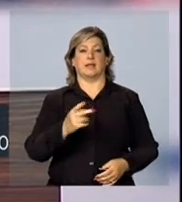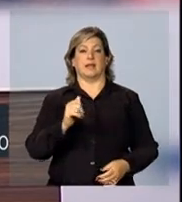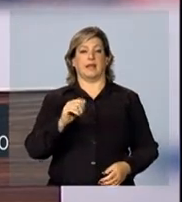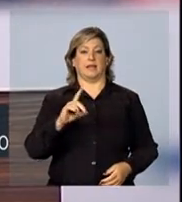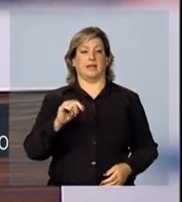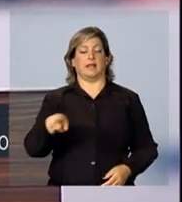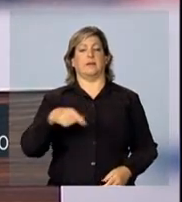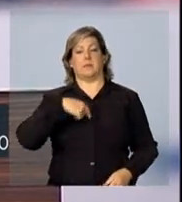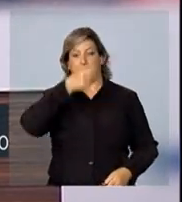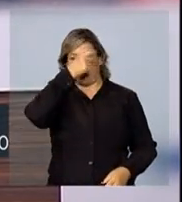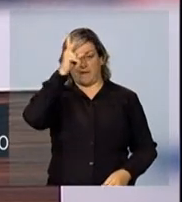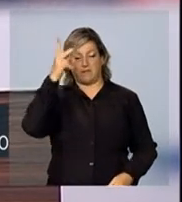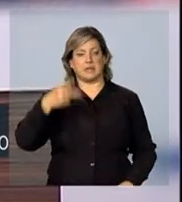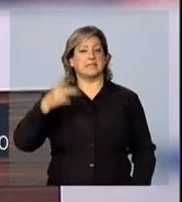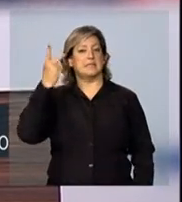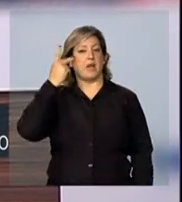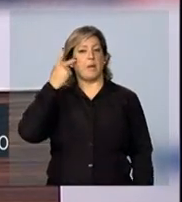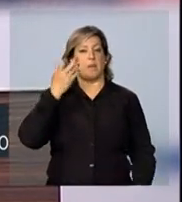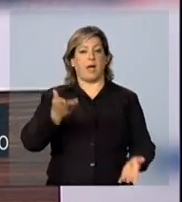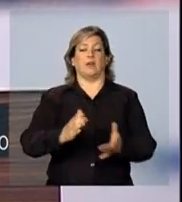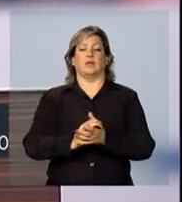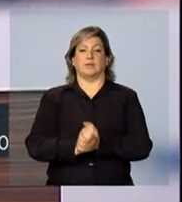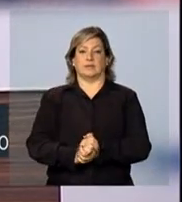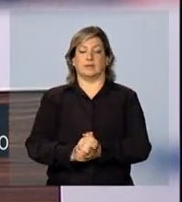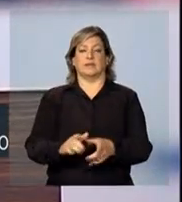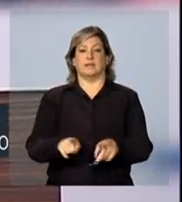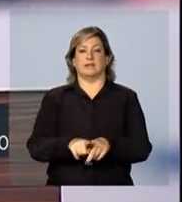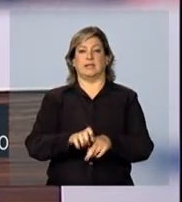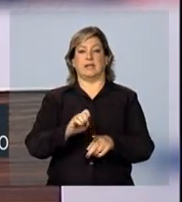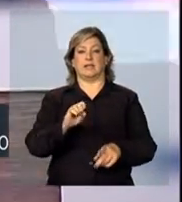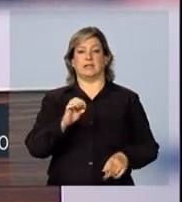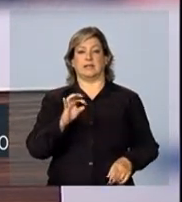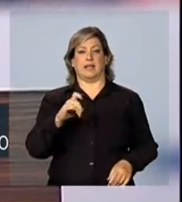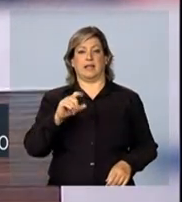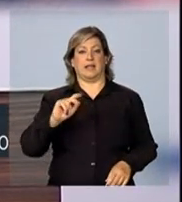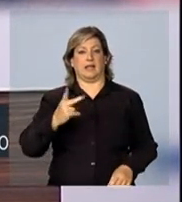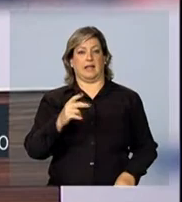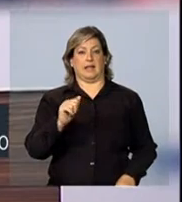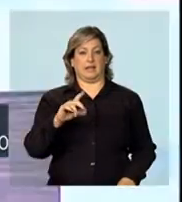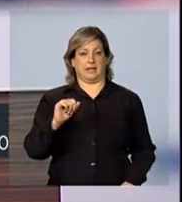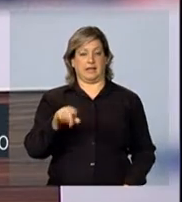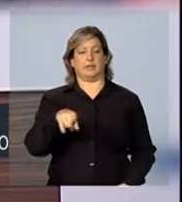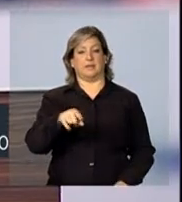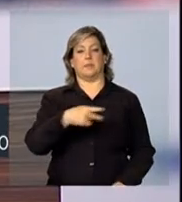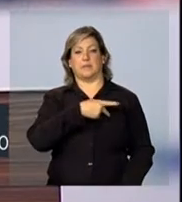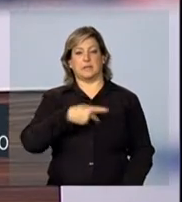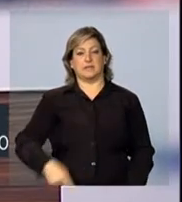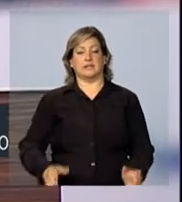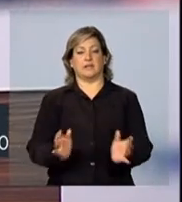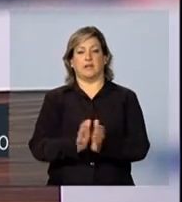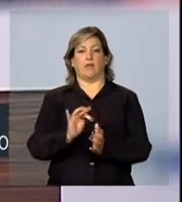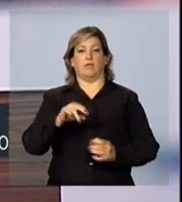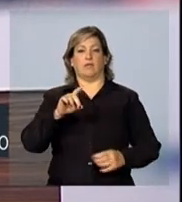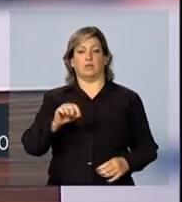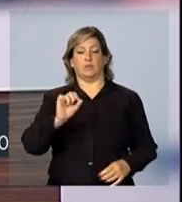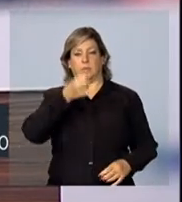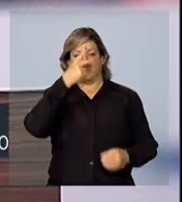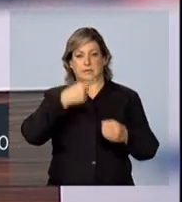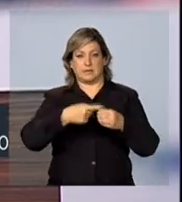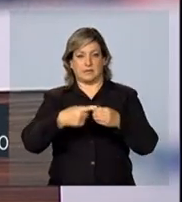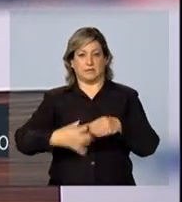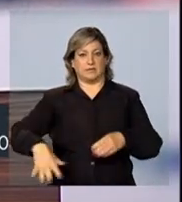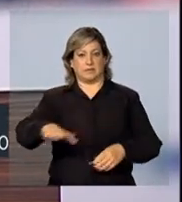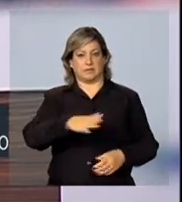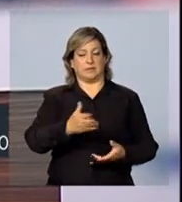Haddad prefeito do município de São Paulo Ana Estela Haddad presidente do Fundo Municipal ou a primeira dama